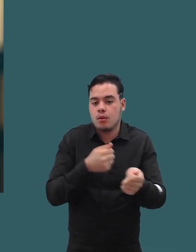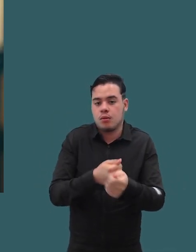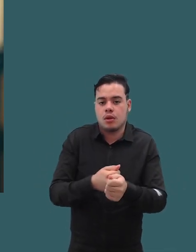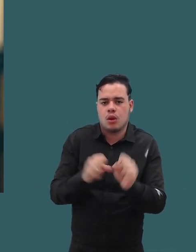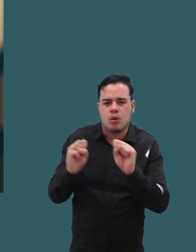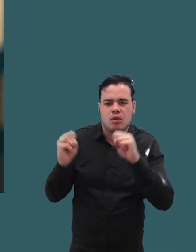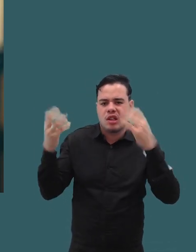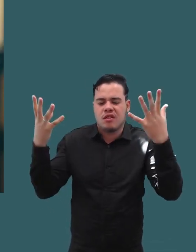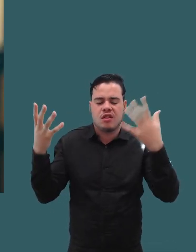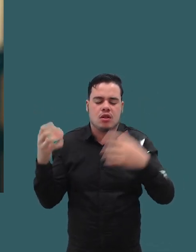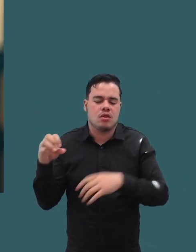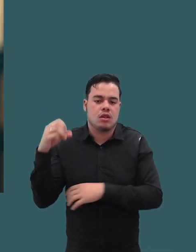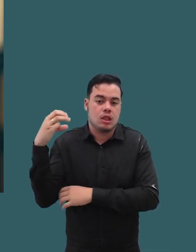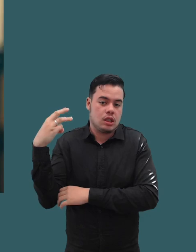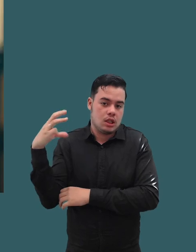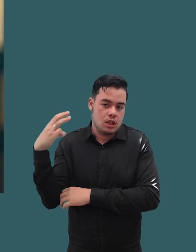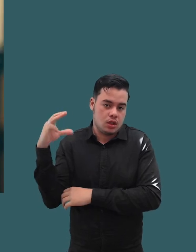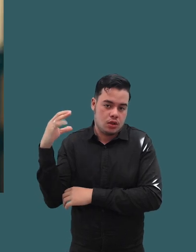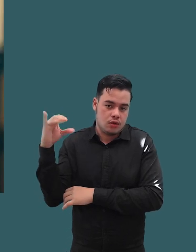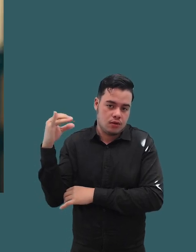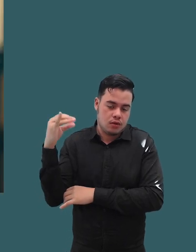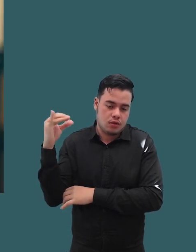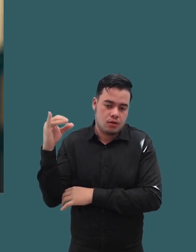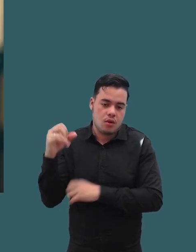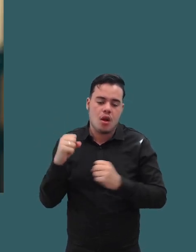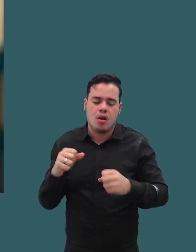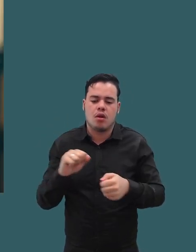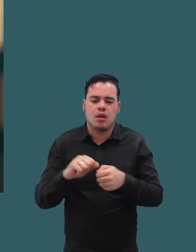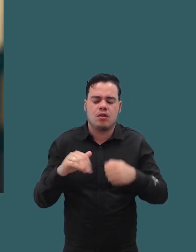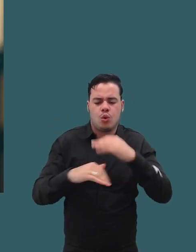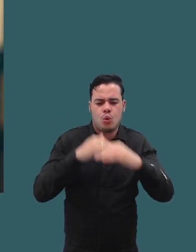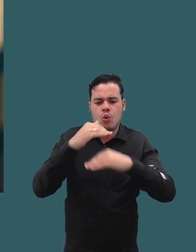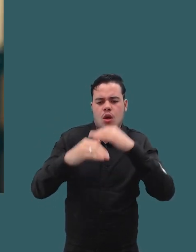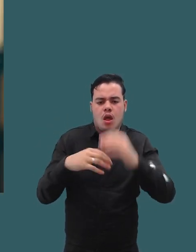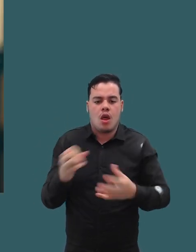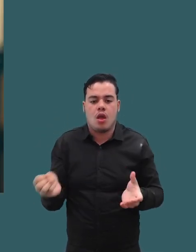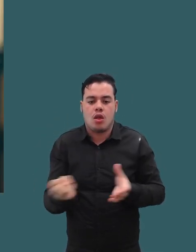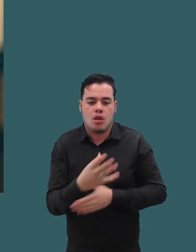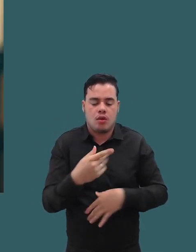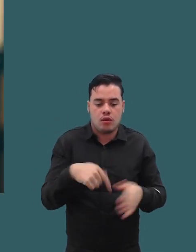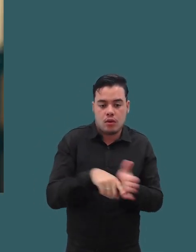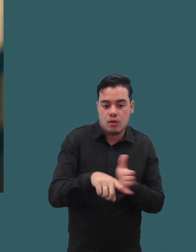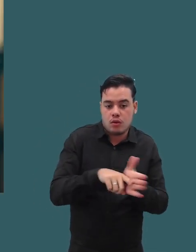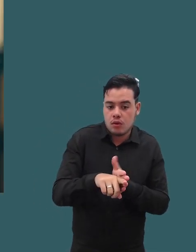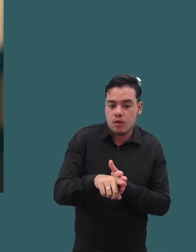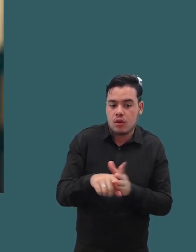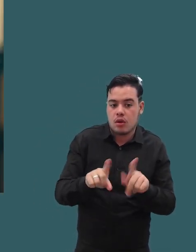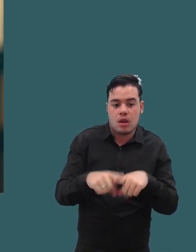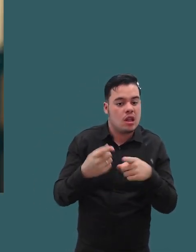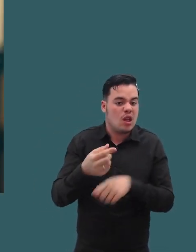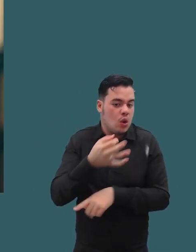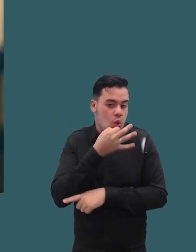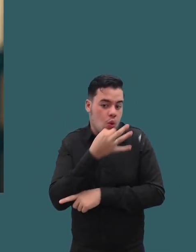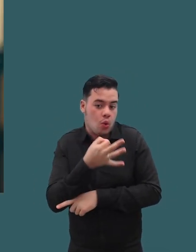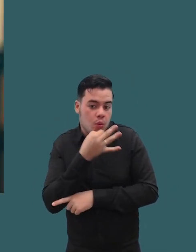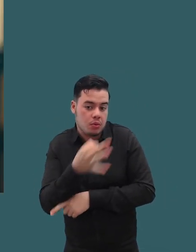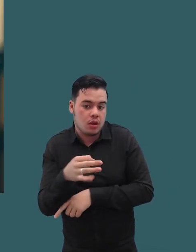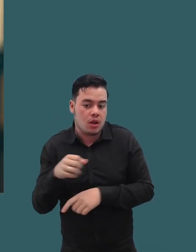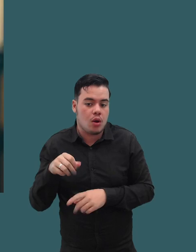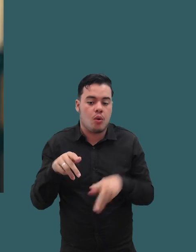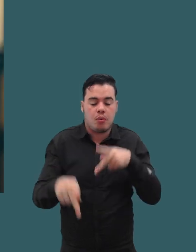o que necessariamente podemos fazer nós, pesquisadores, mas não os cidadãos, não a opinião pública de maneira